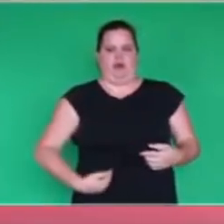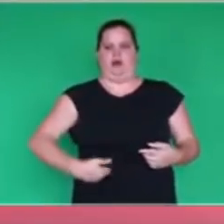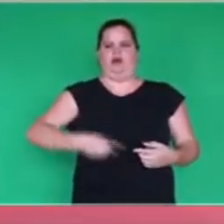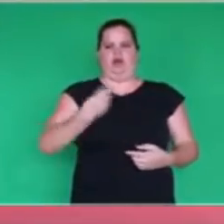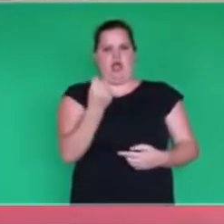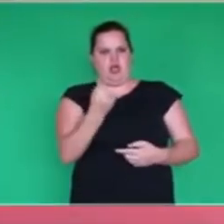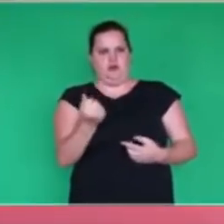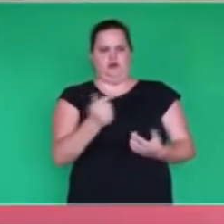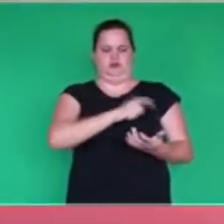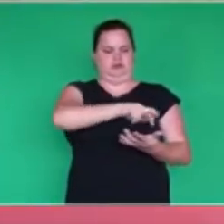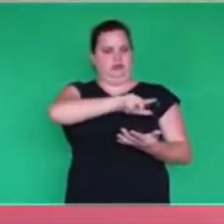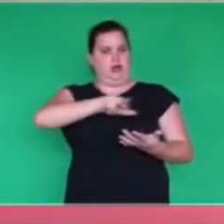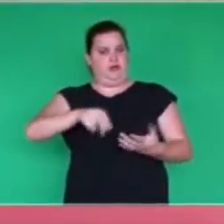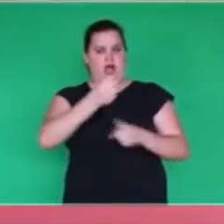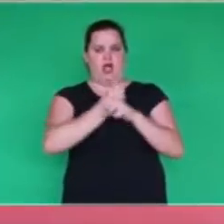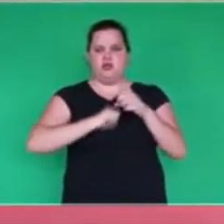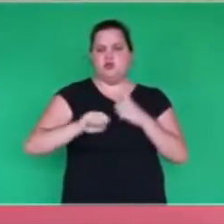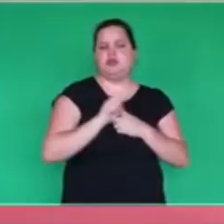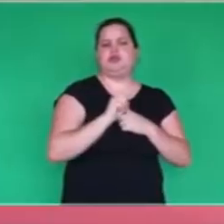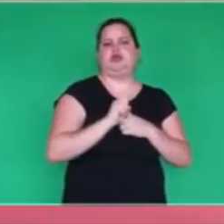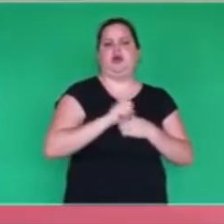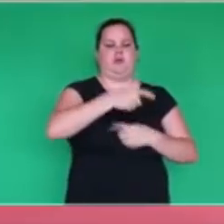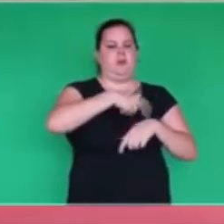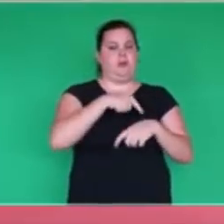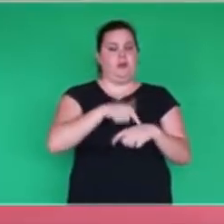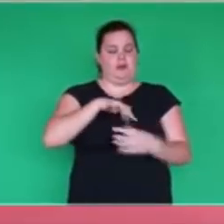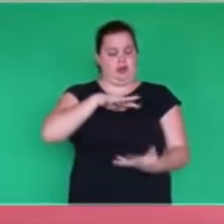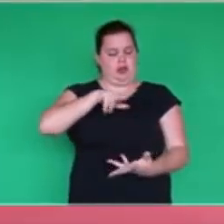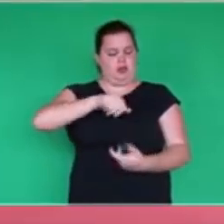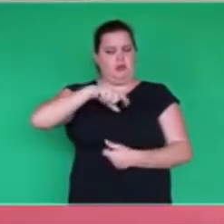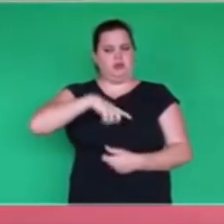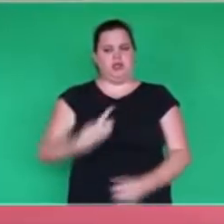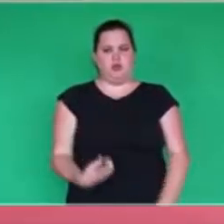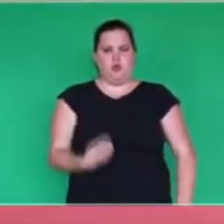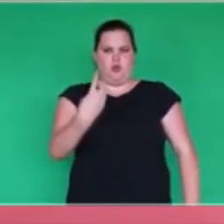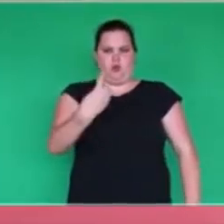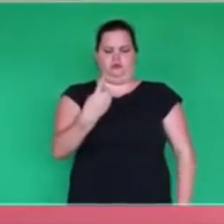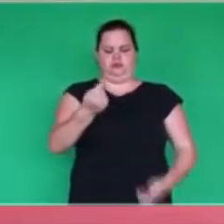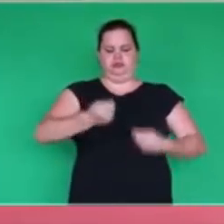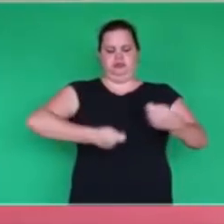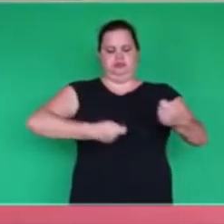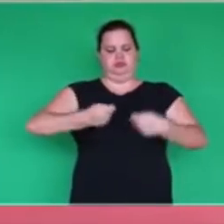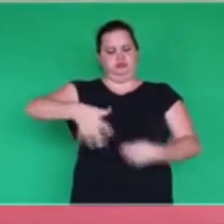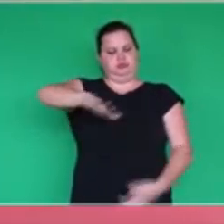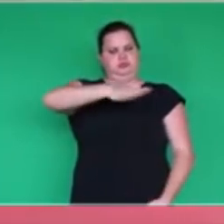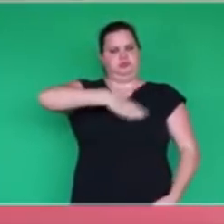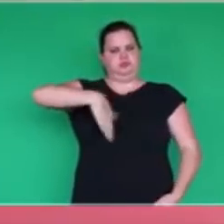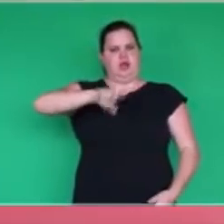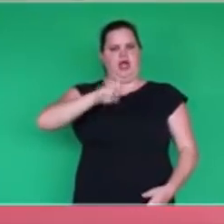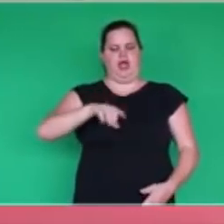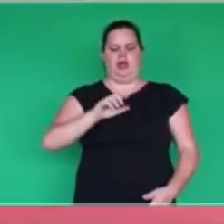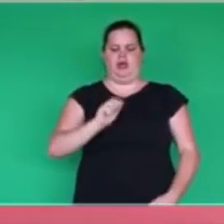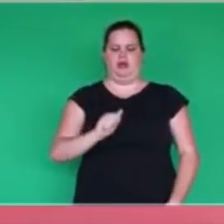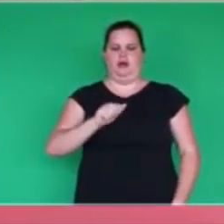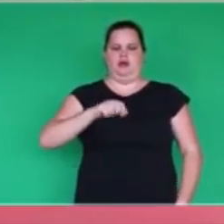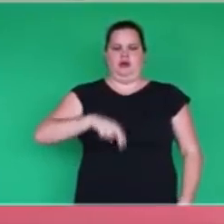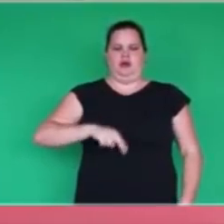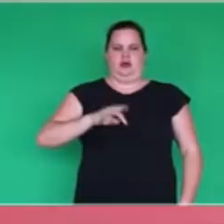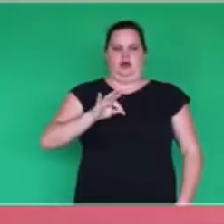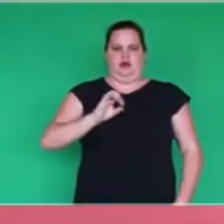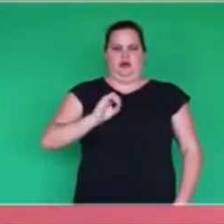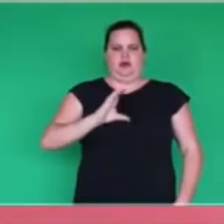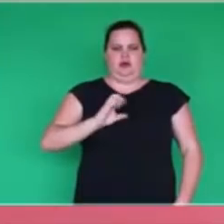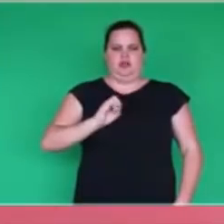para esse momento, quando o mundo terá um governo, que é o governo do anticristo. O governo